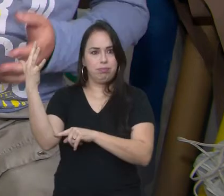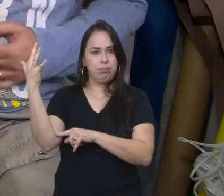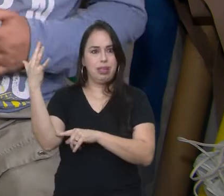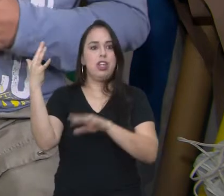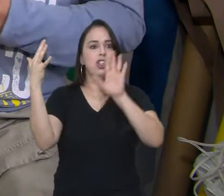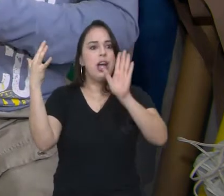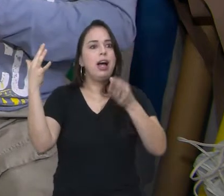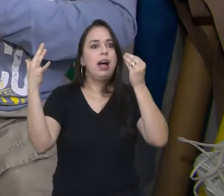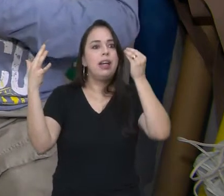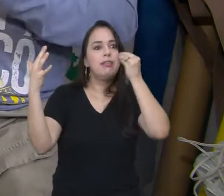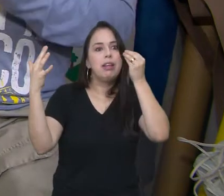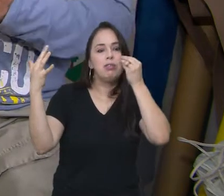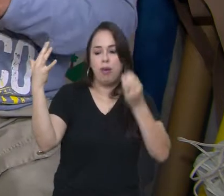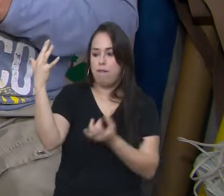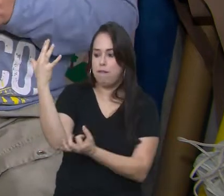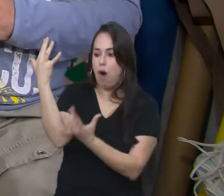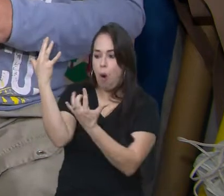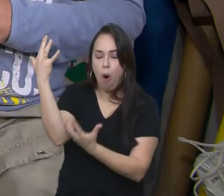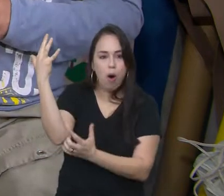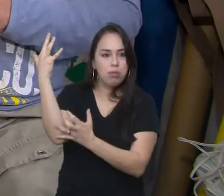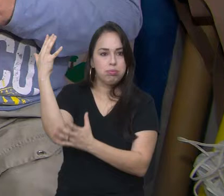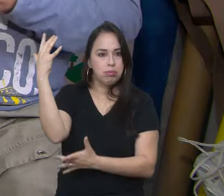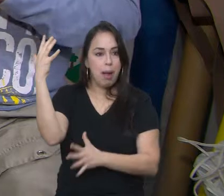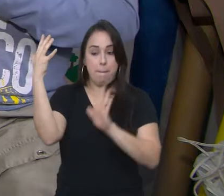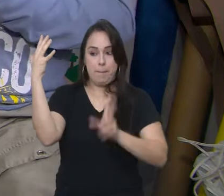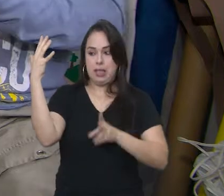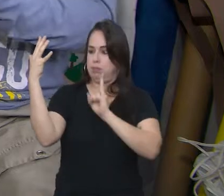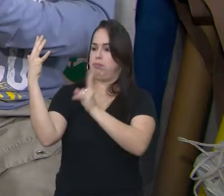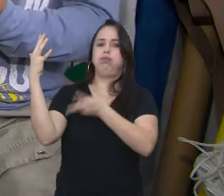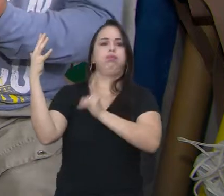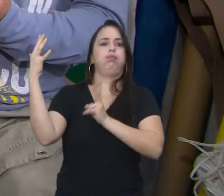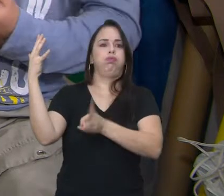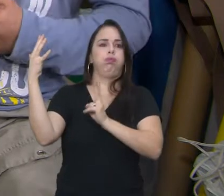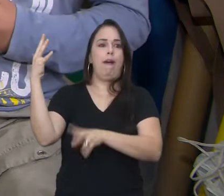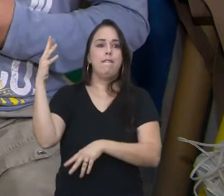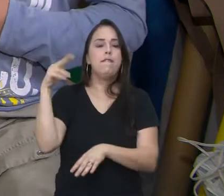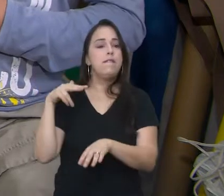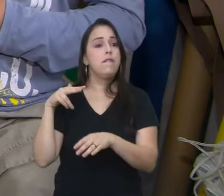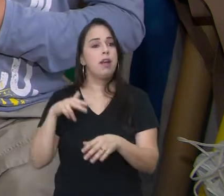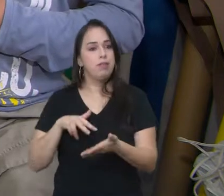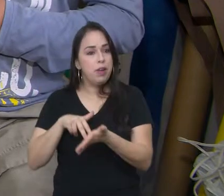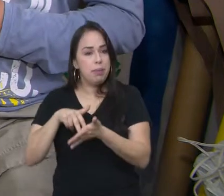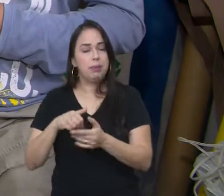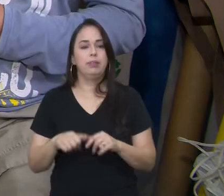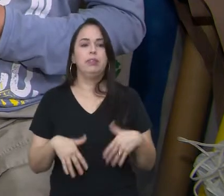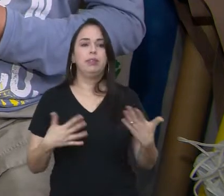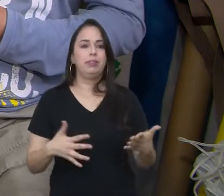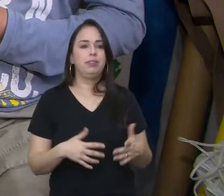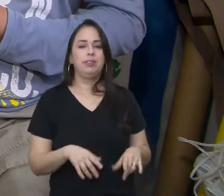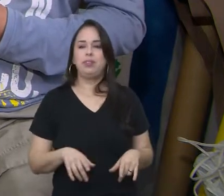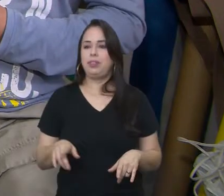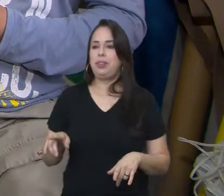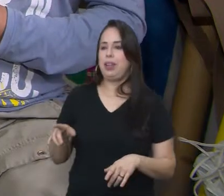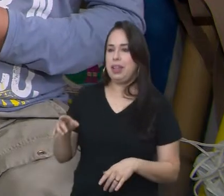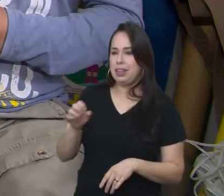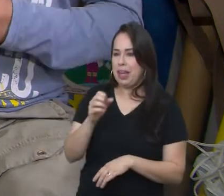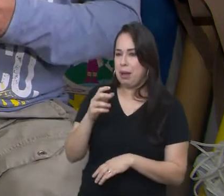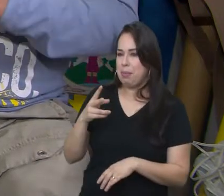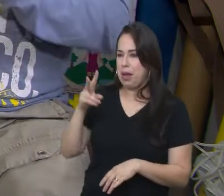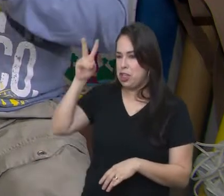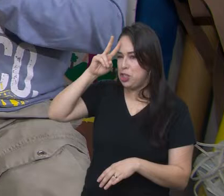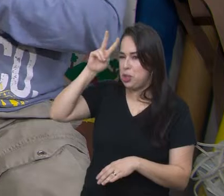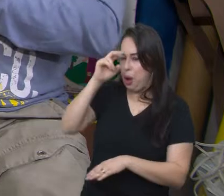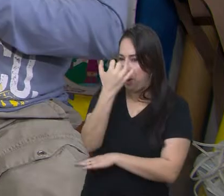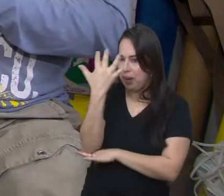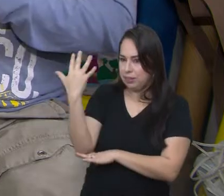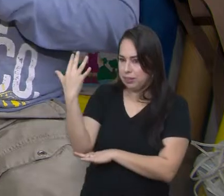Botaram fogo várias vezes e ela está lá. Então isso eu trouxe para a história. Tem a história dessa árvore aí no livro? No